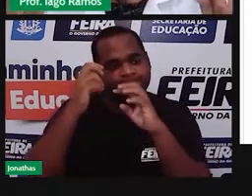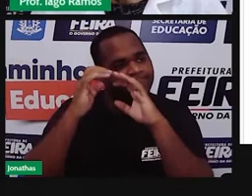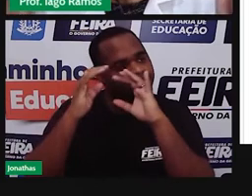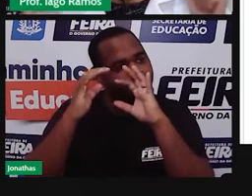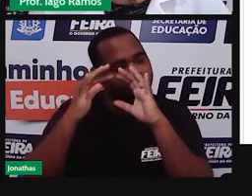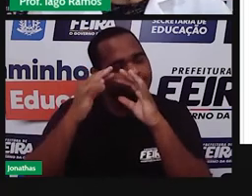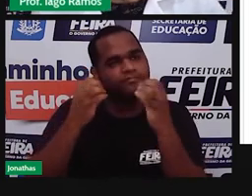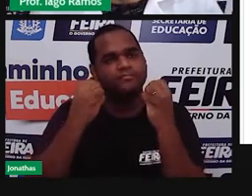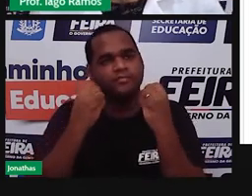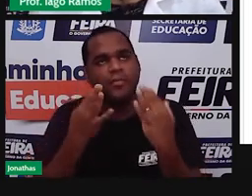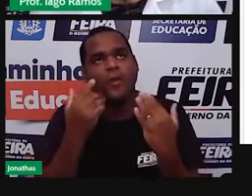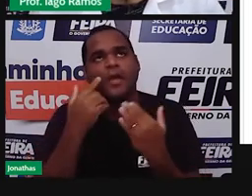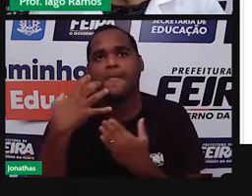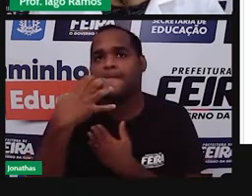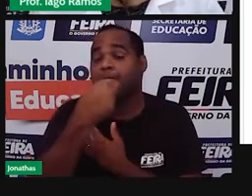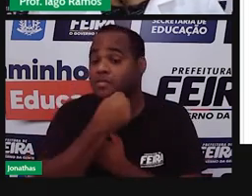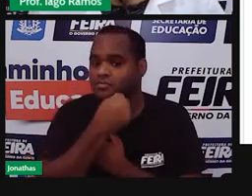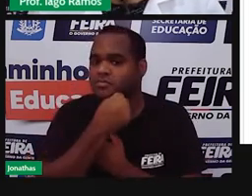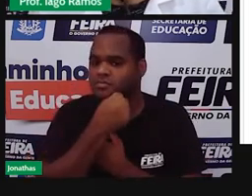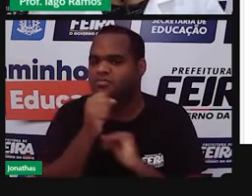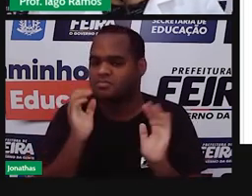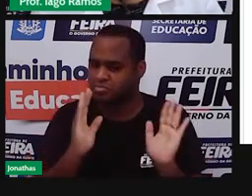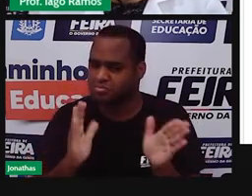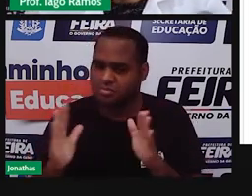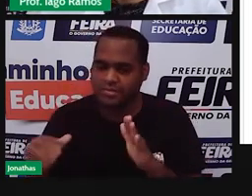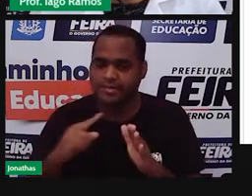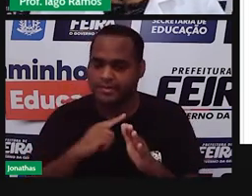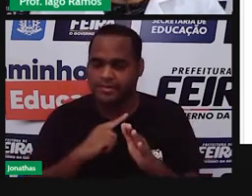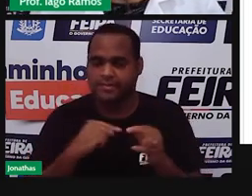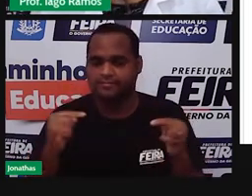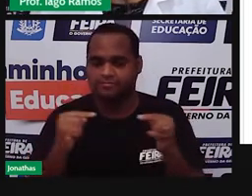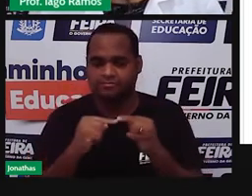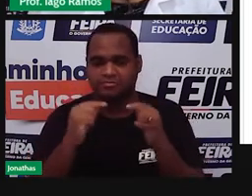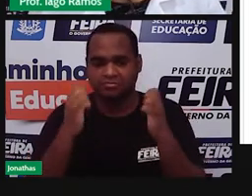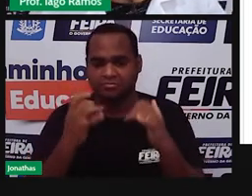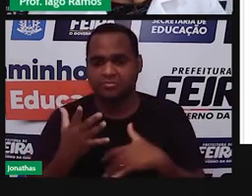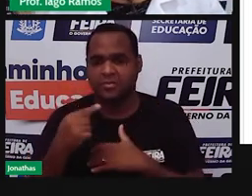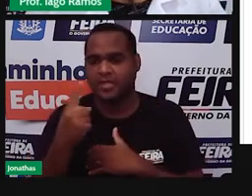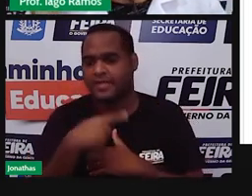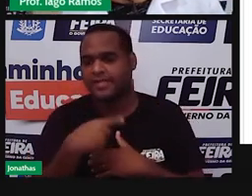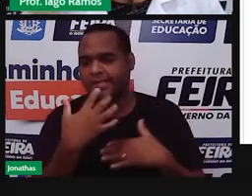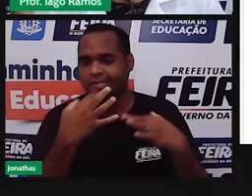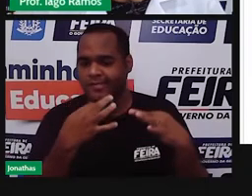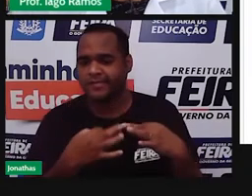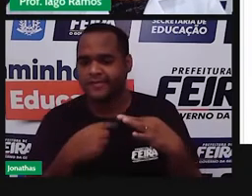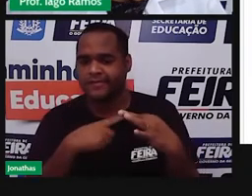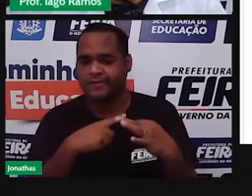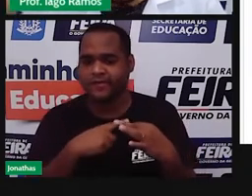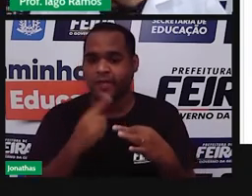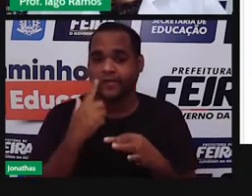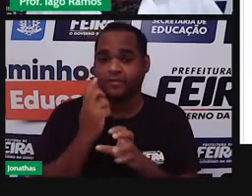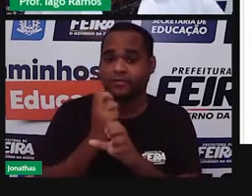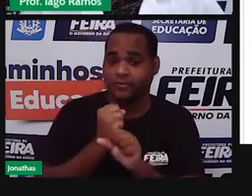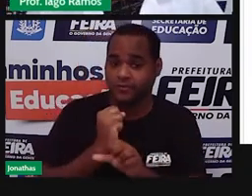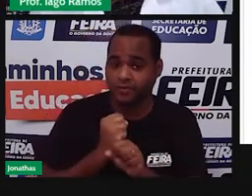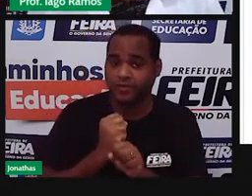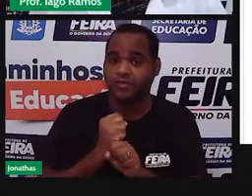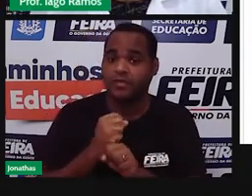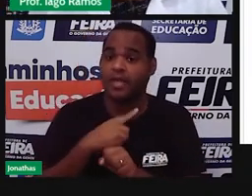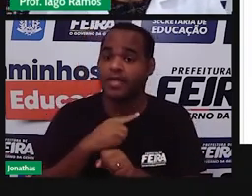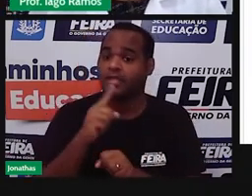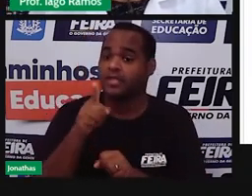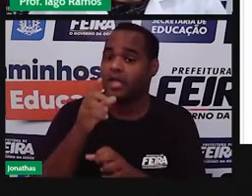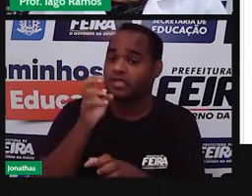conta muito rápido, né? Você já, com certeza você deve ter dito: ah, professor, o senhor ficou devendo